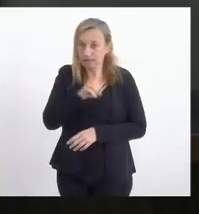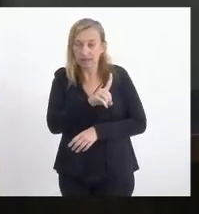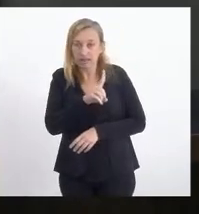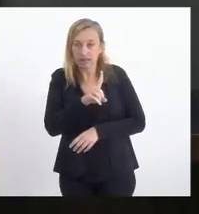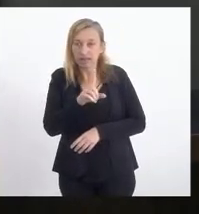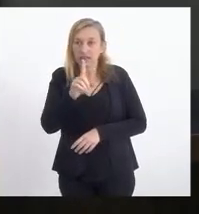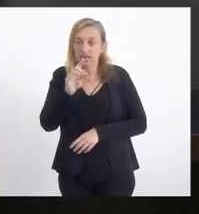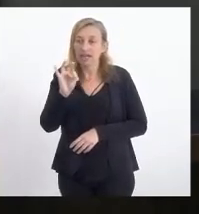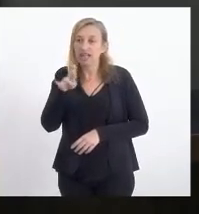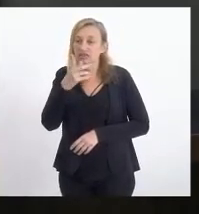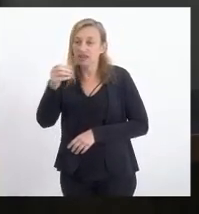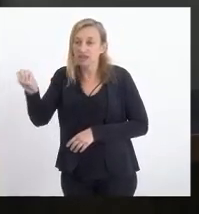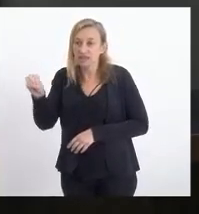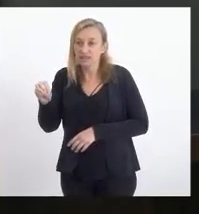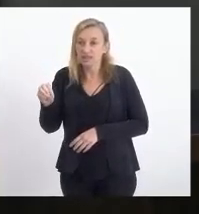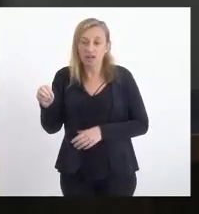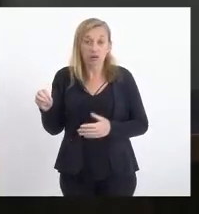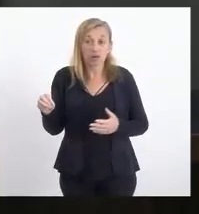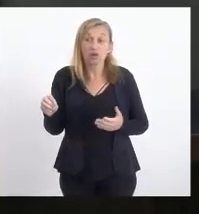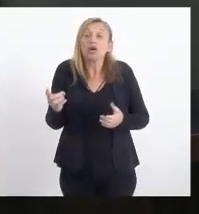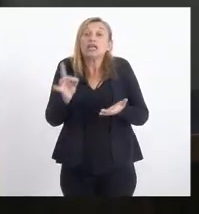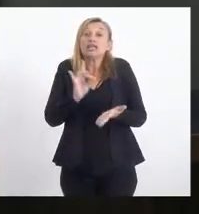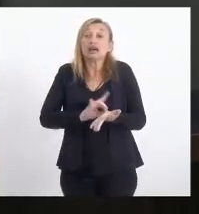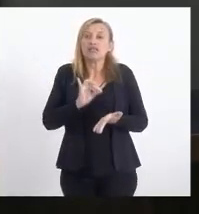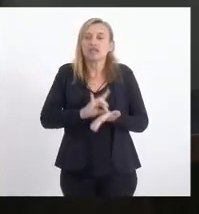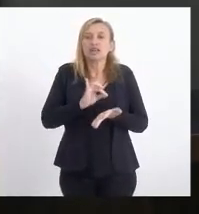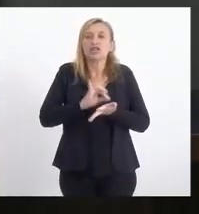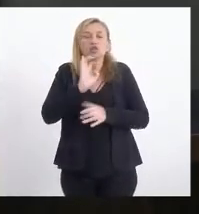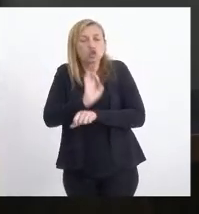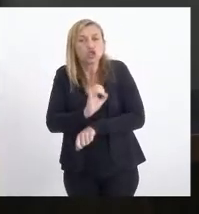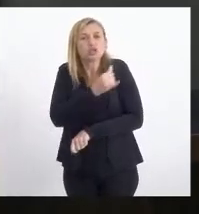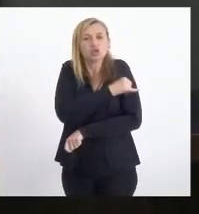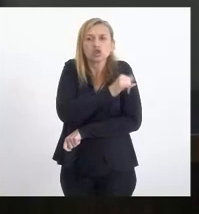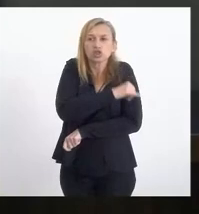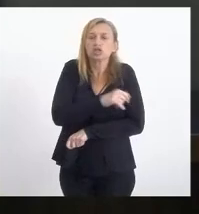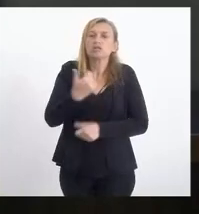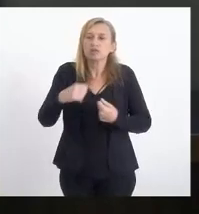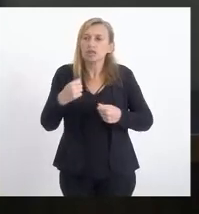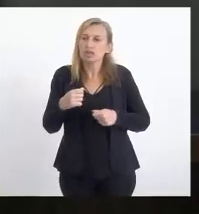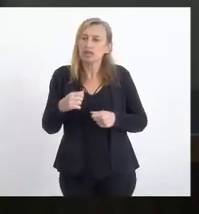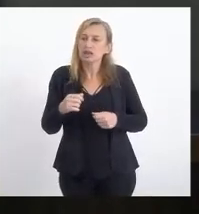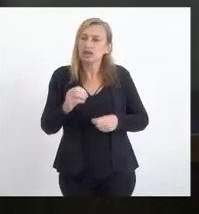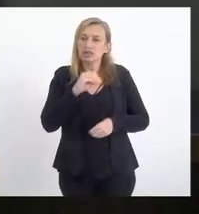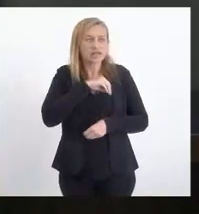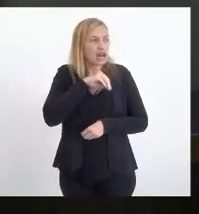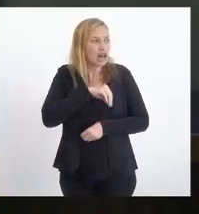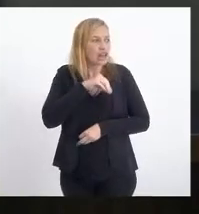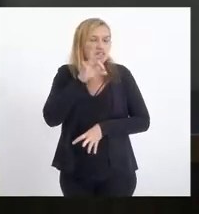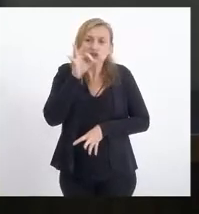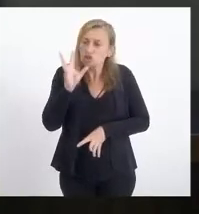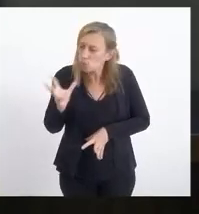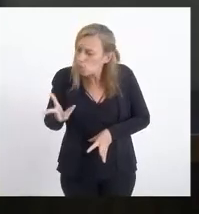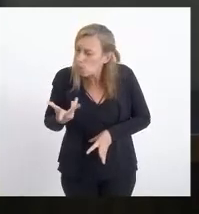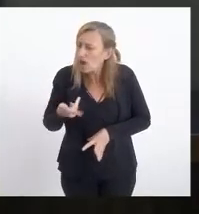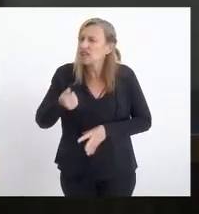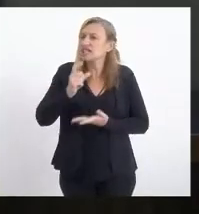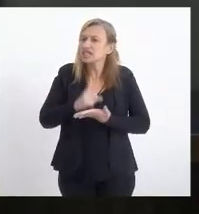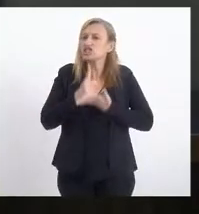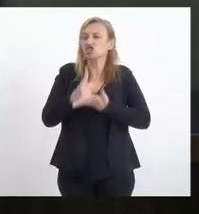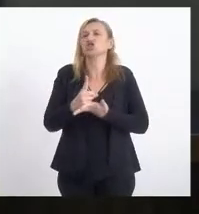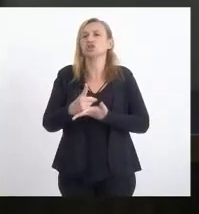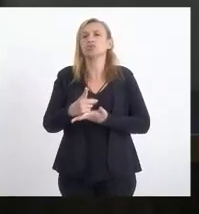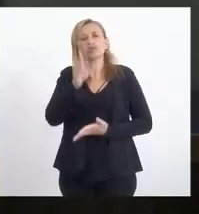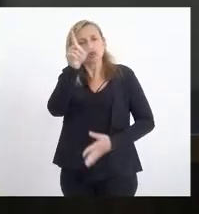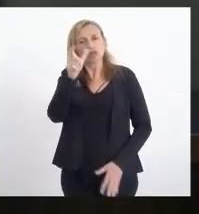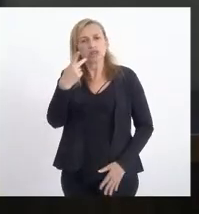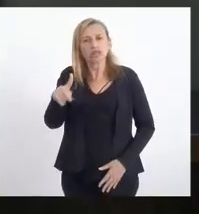gratificação daquilo outro quando na verdade o estado do Rio de Janeiro deveria progredir para pagar um salário Digno e decente